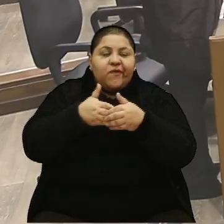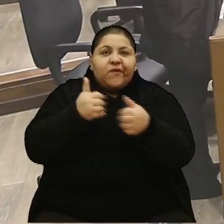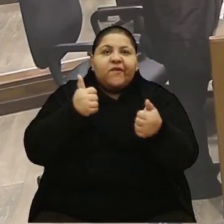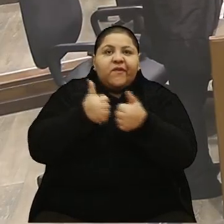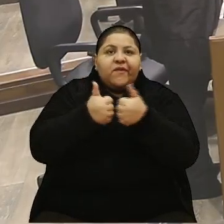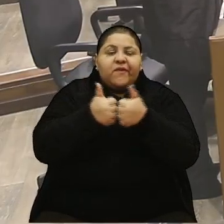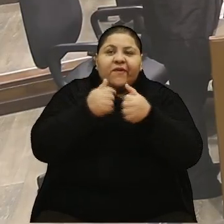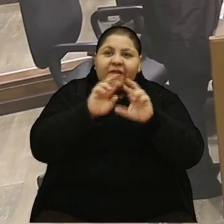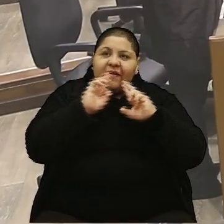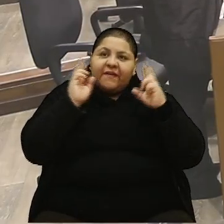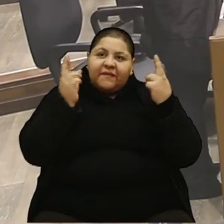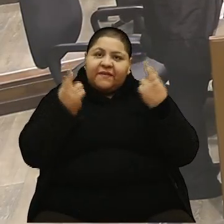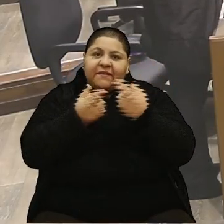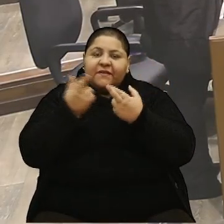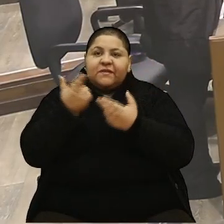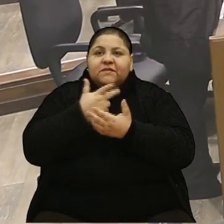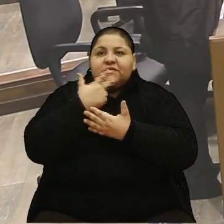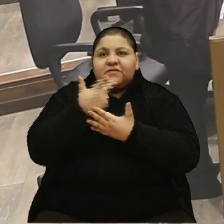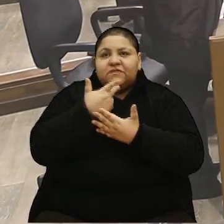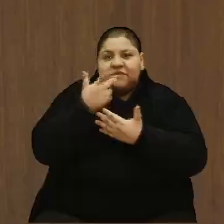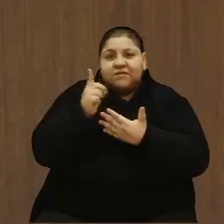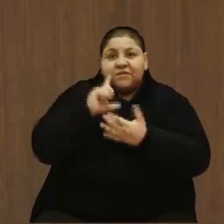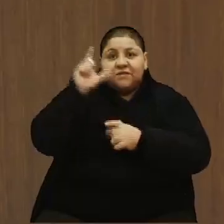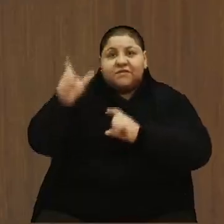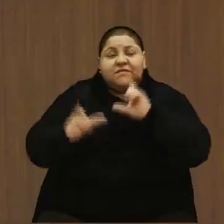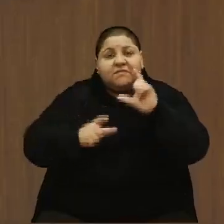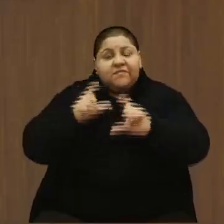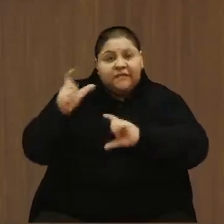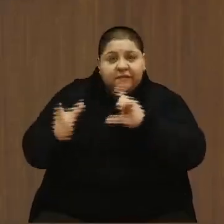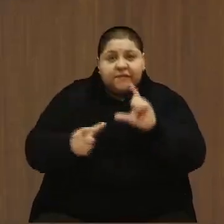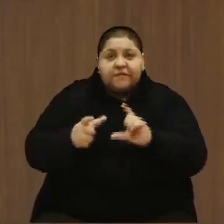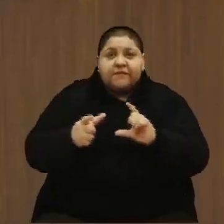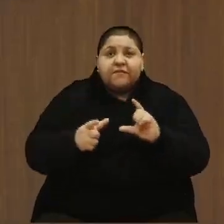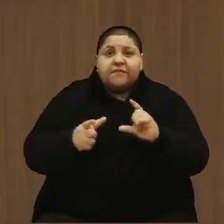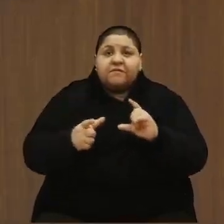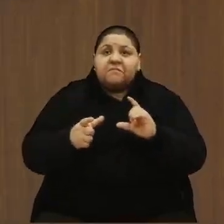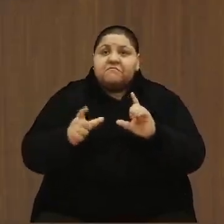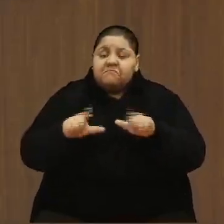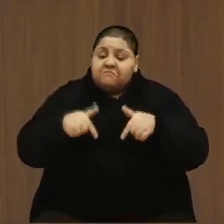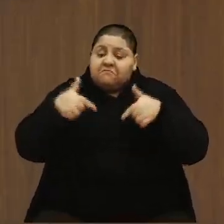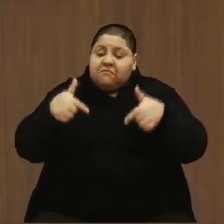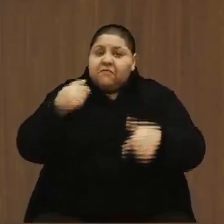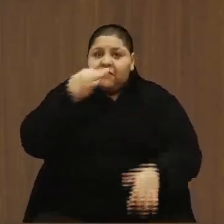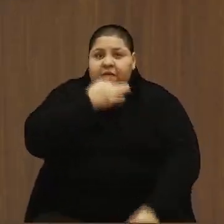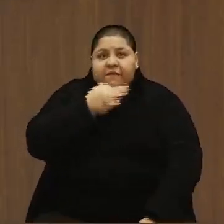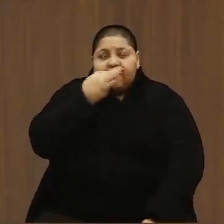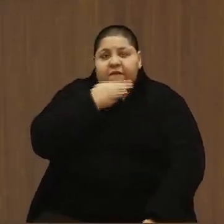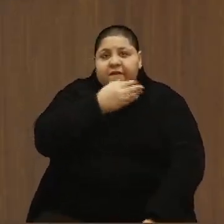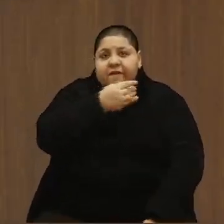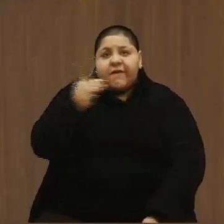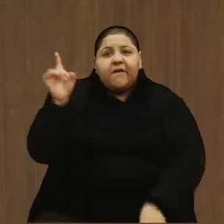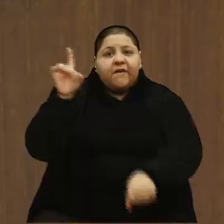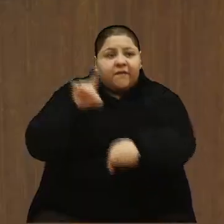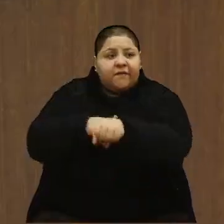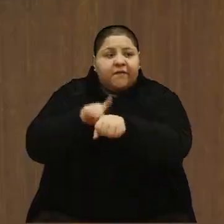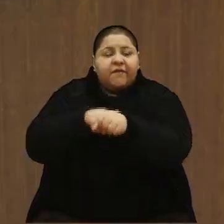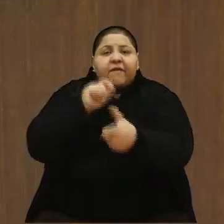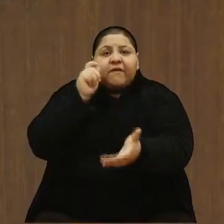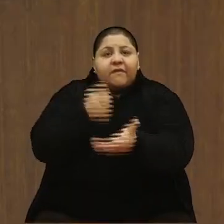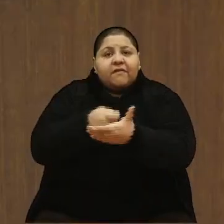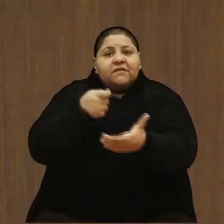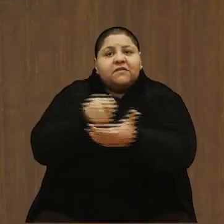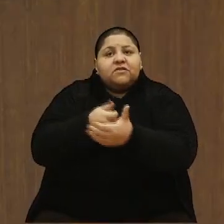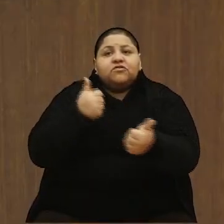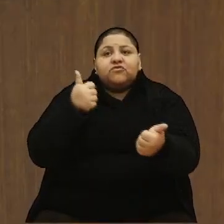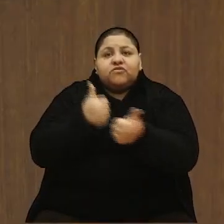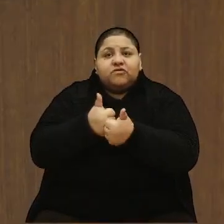na reunião que tratou disso. E tem gente que é muito prestativa para Caxias há muito tempo e que está lutando com a gente. Então,